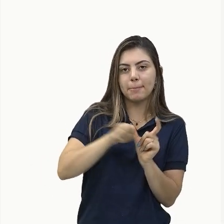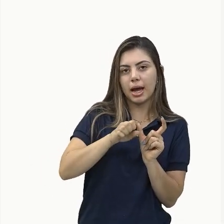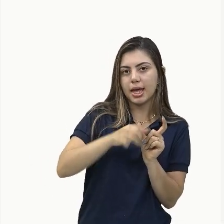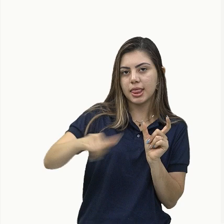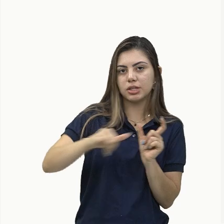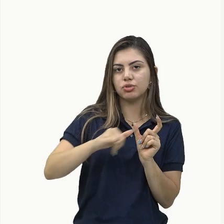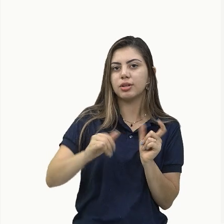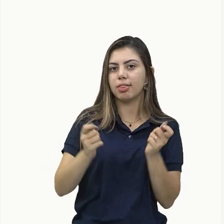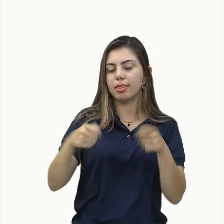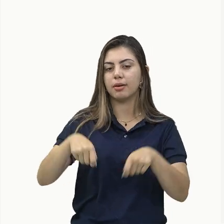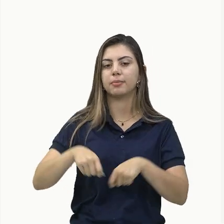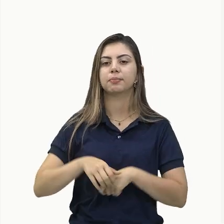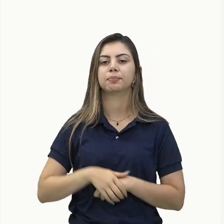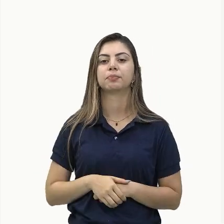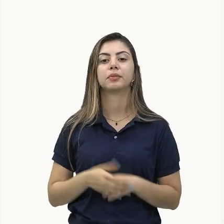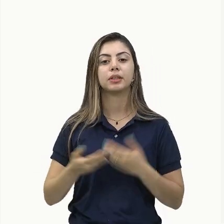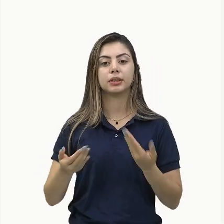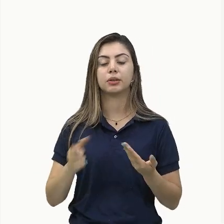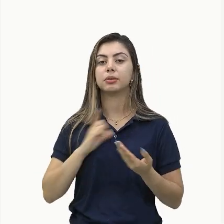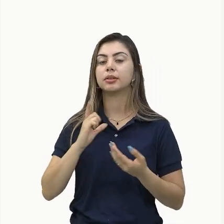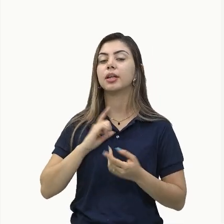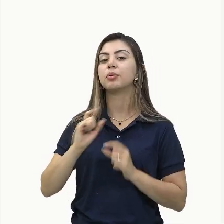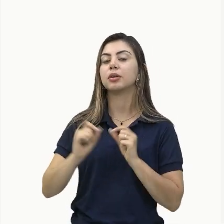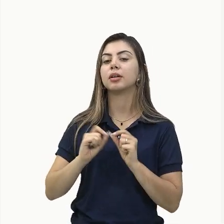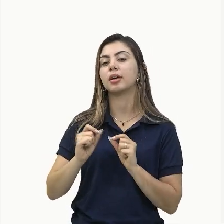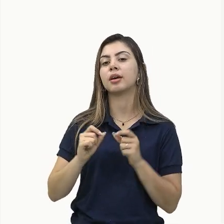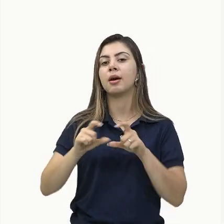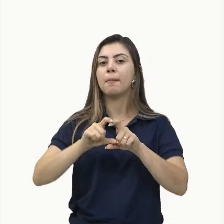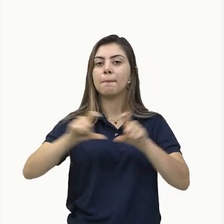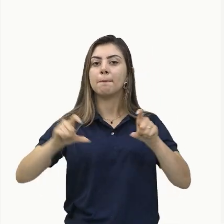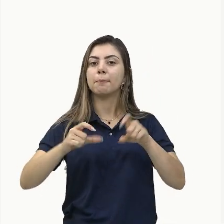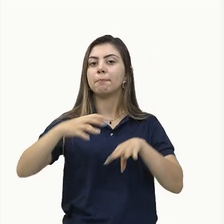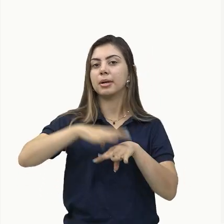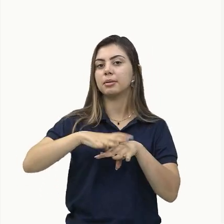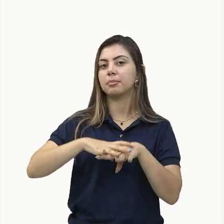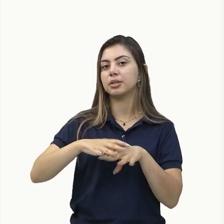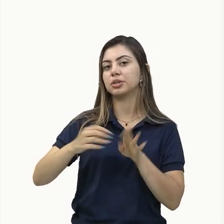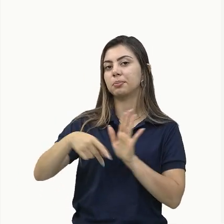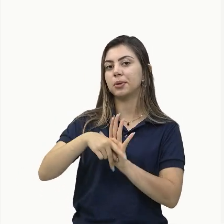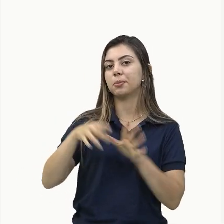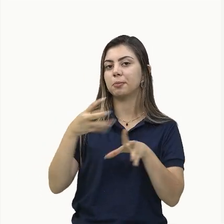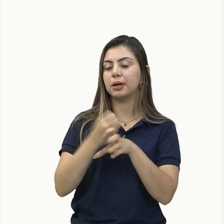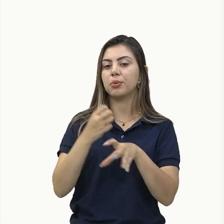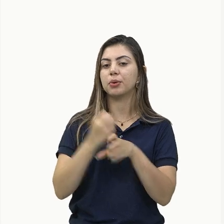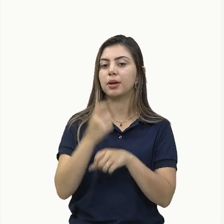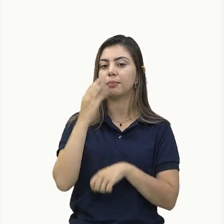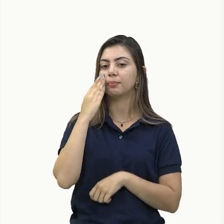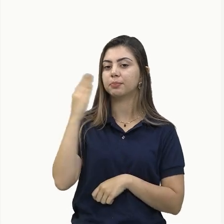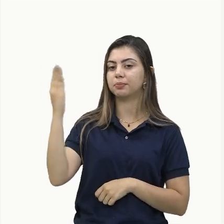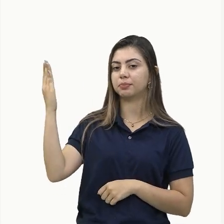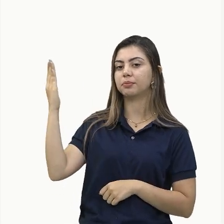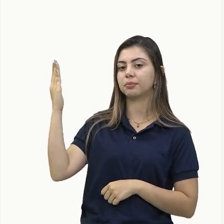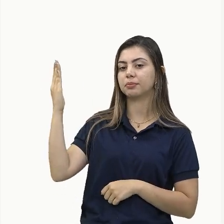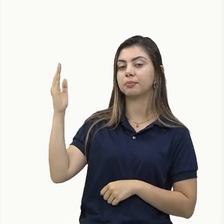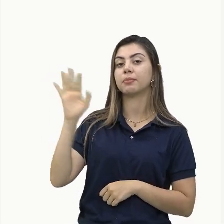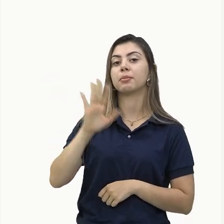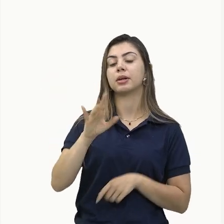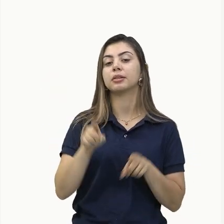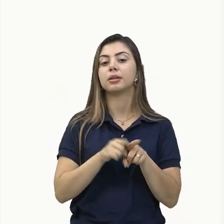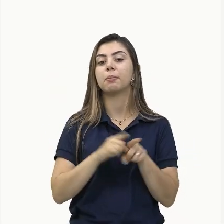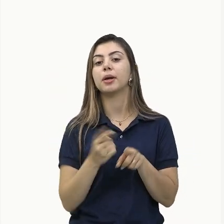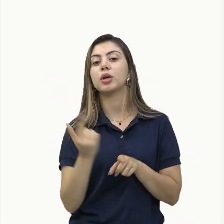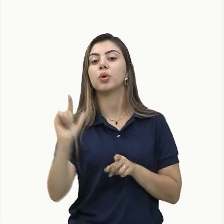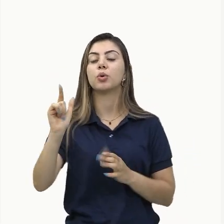representando aqui, ó, esses receptores e a sua equação. Outro assunto também estudado,